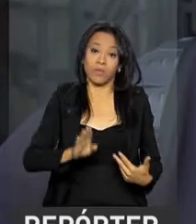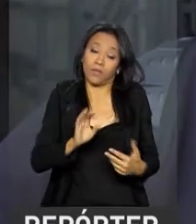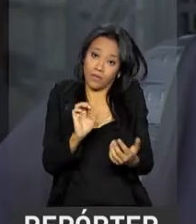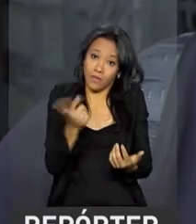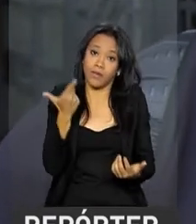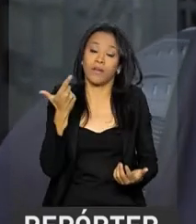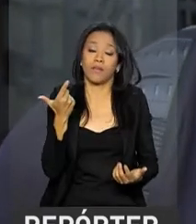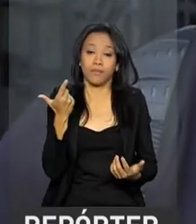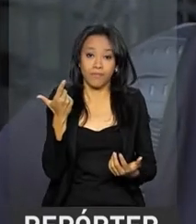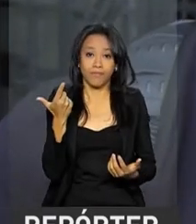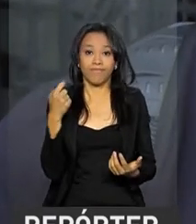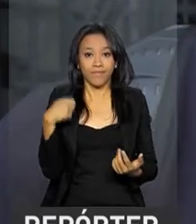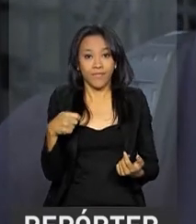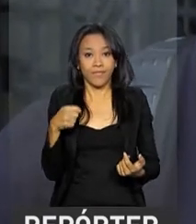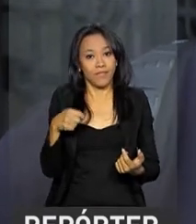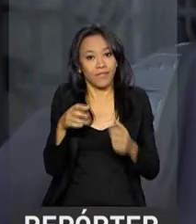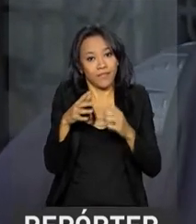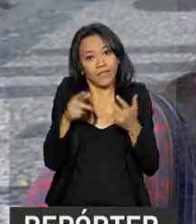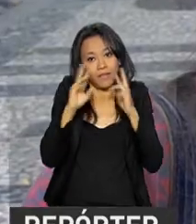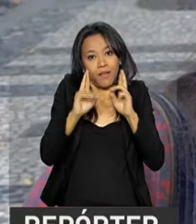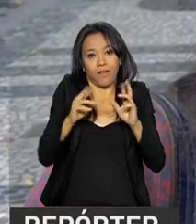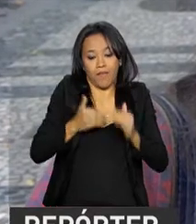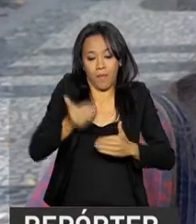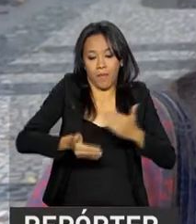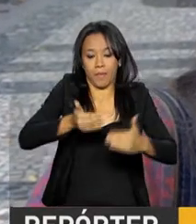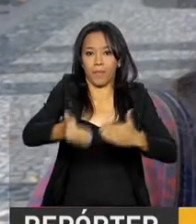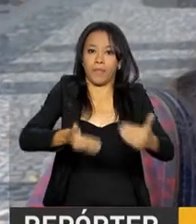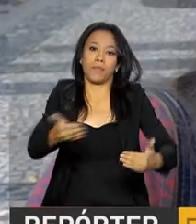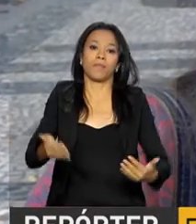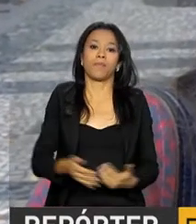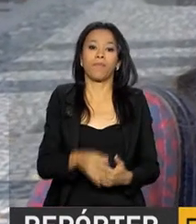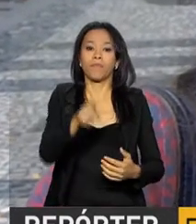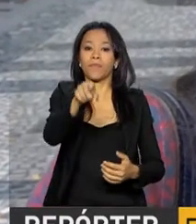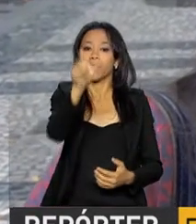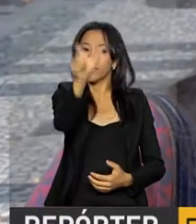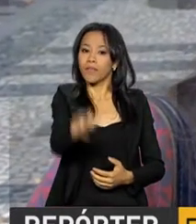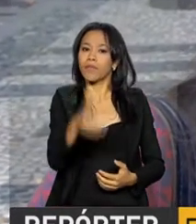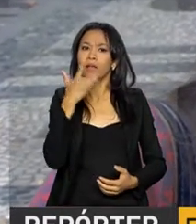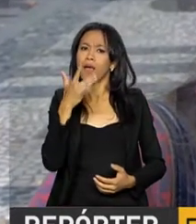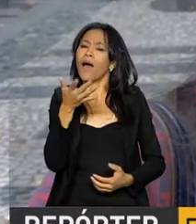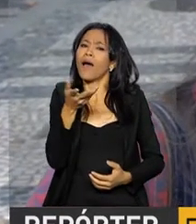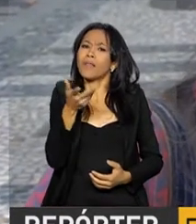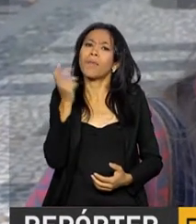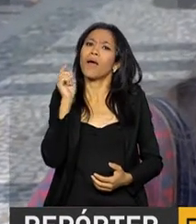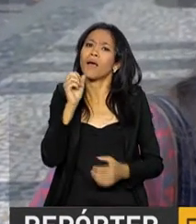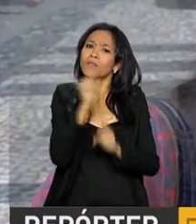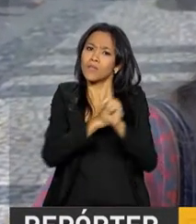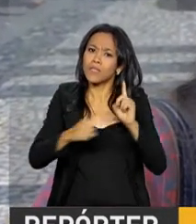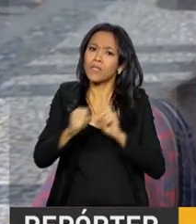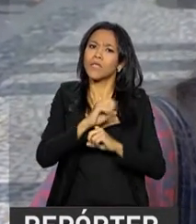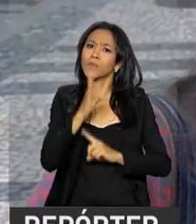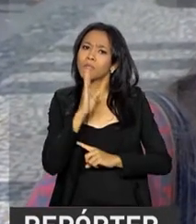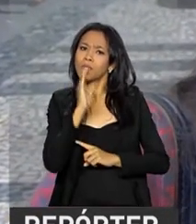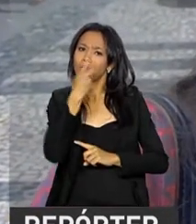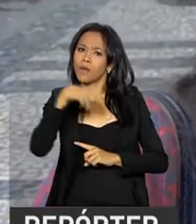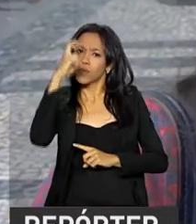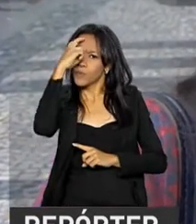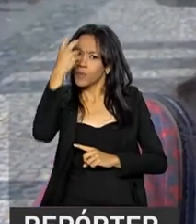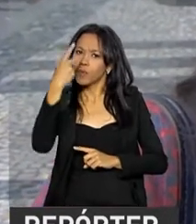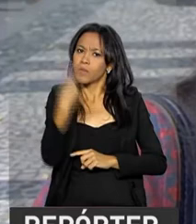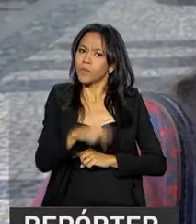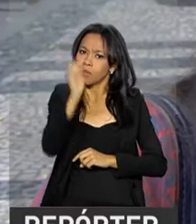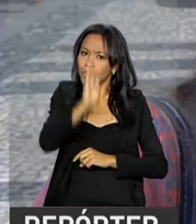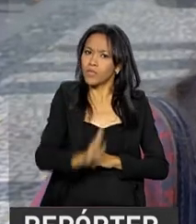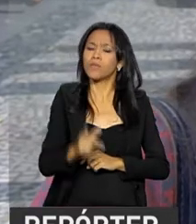respeitando o espaço da produção nacional também é até pra sociedade conhecer mais a cultura brasileira neve que a gente